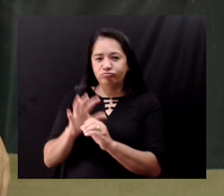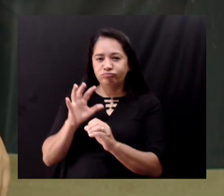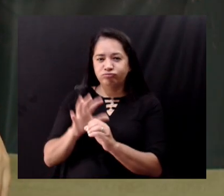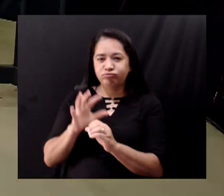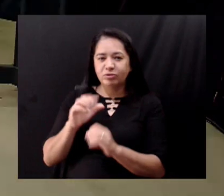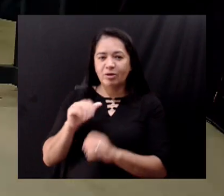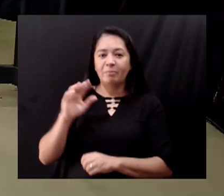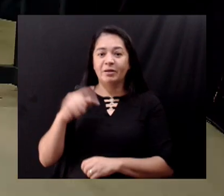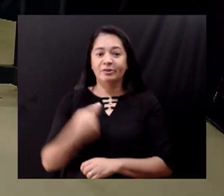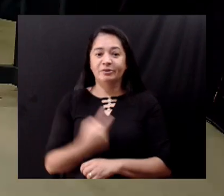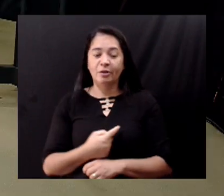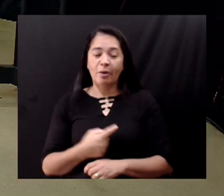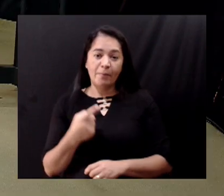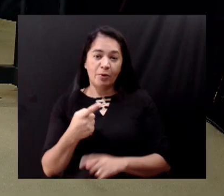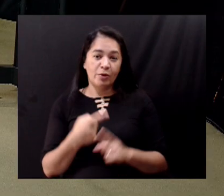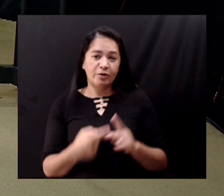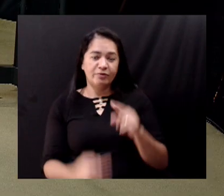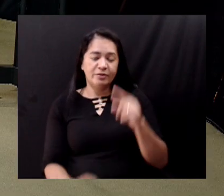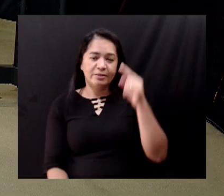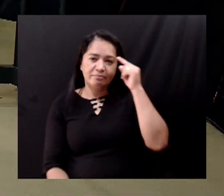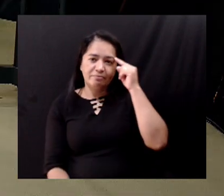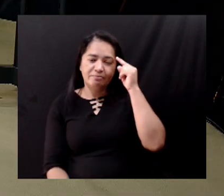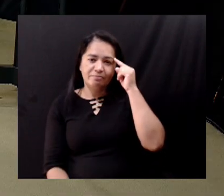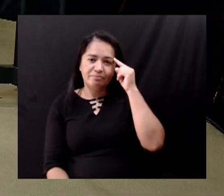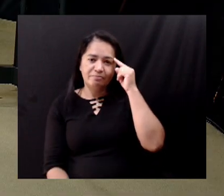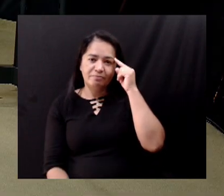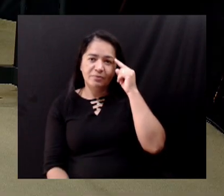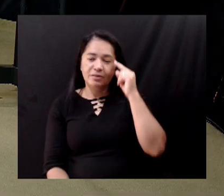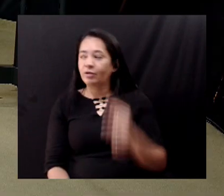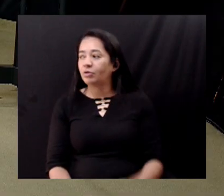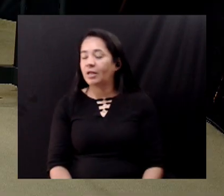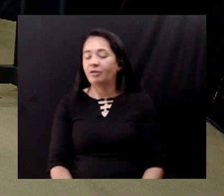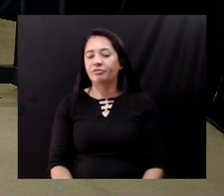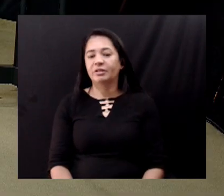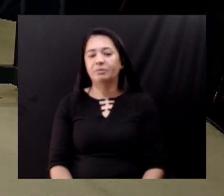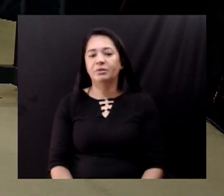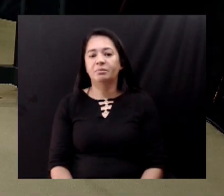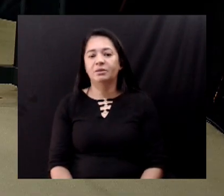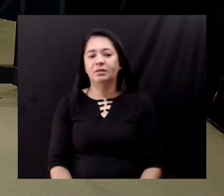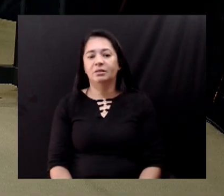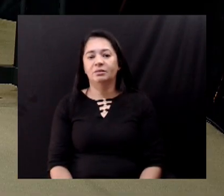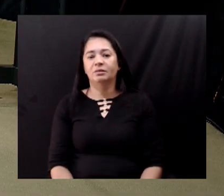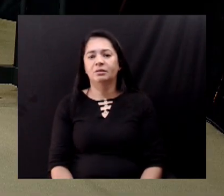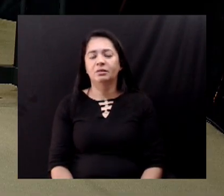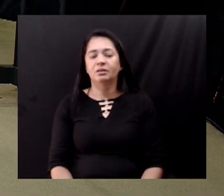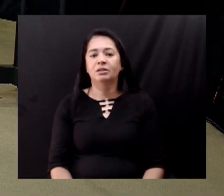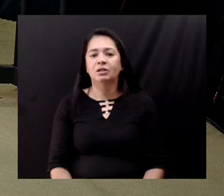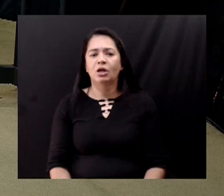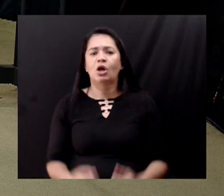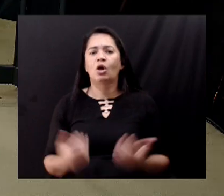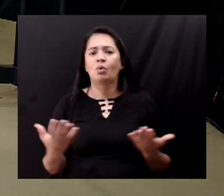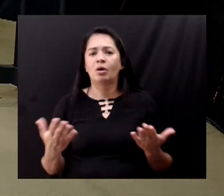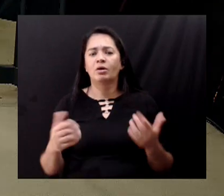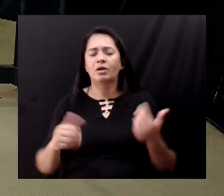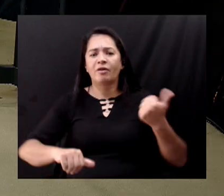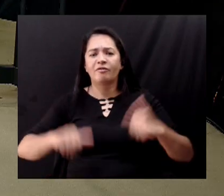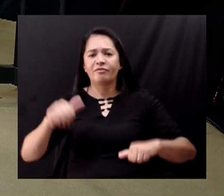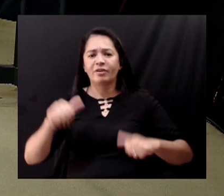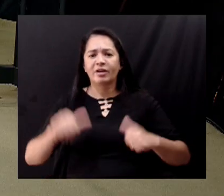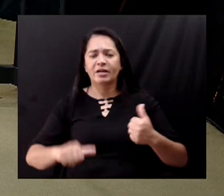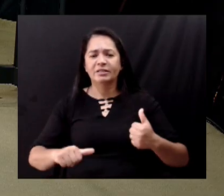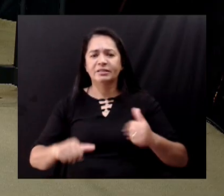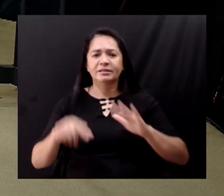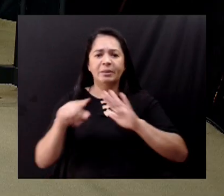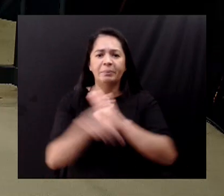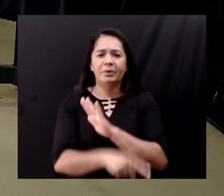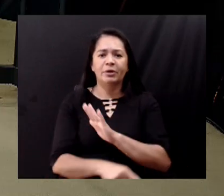e pensa, né? É aquela questão da comparação, Certeza. né, Bruna? Qual que é a avaliação que você faz aí dessa pergunta aí do Bruno,